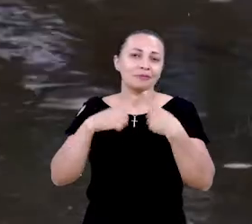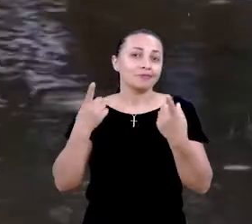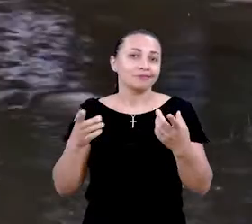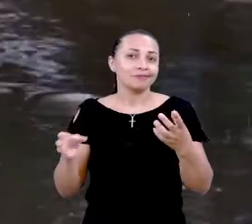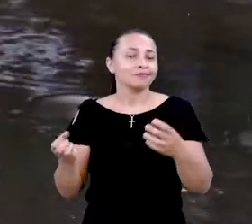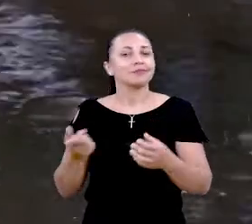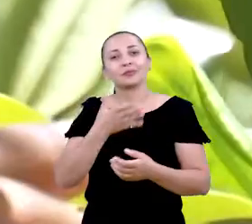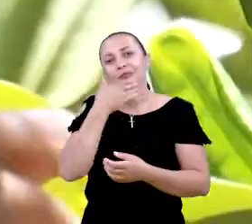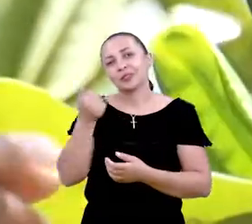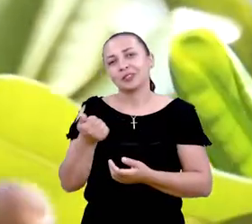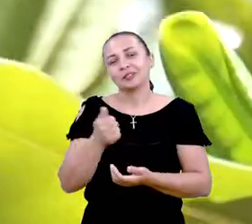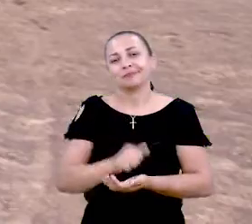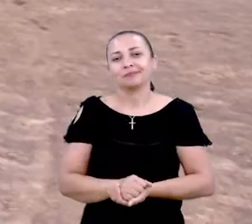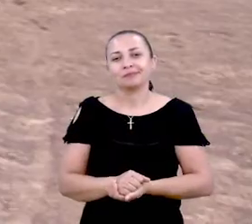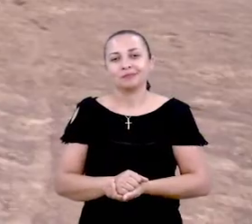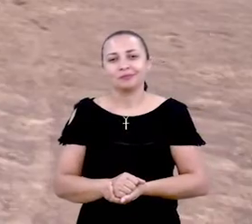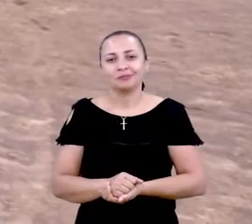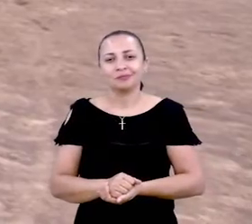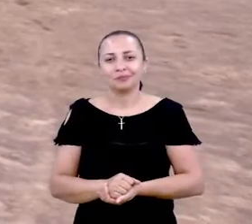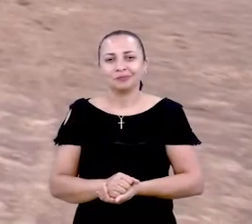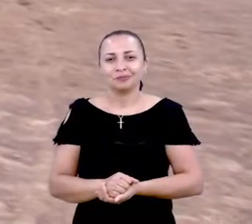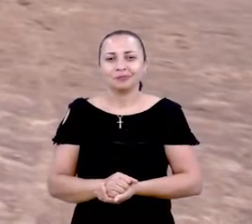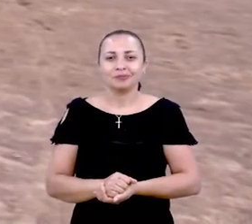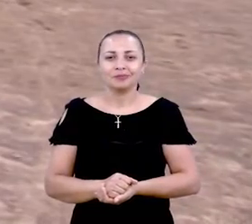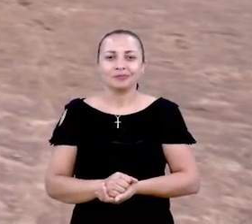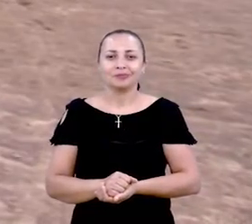da recuperação.